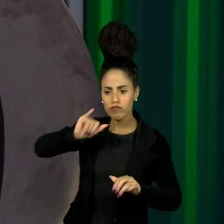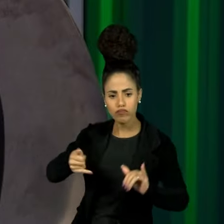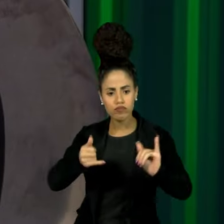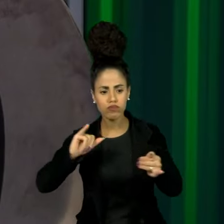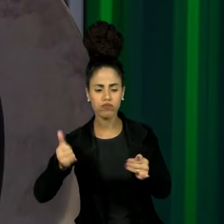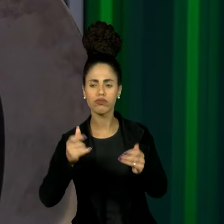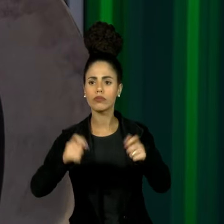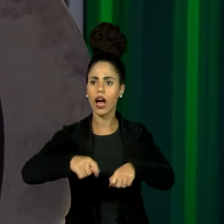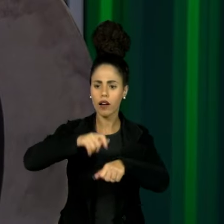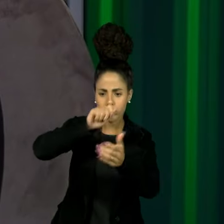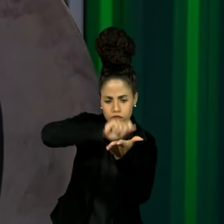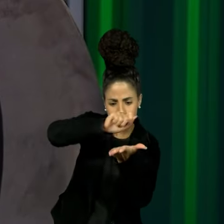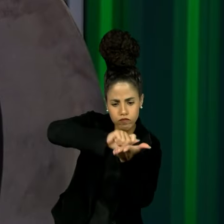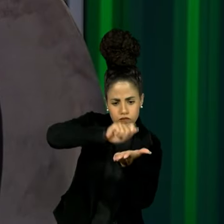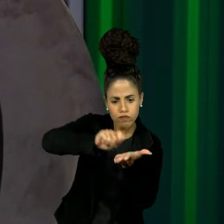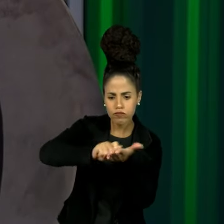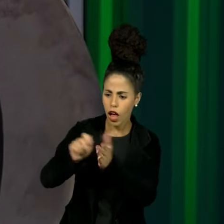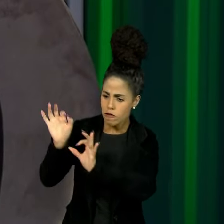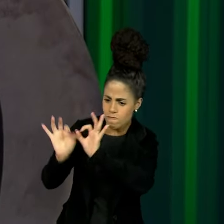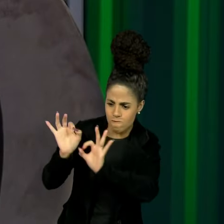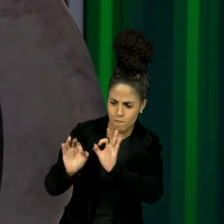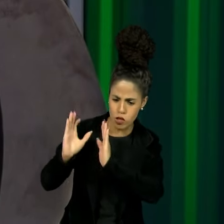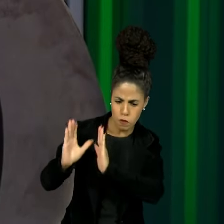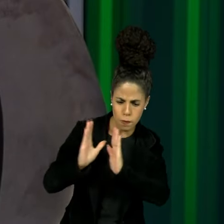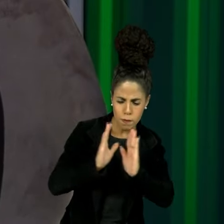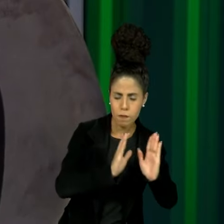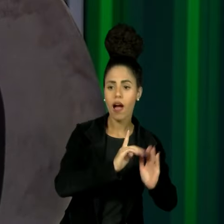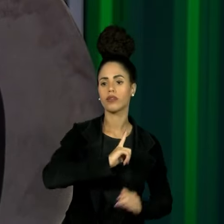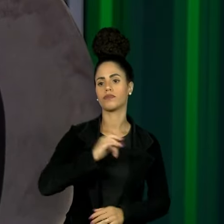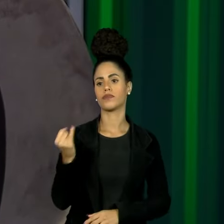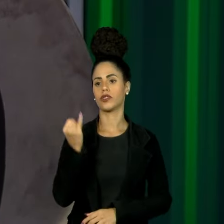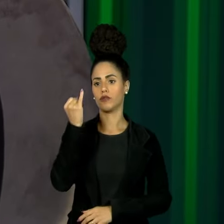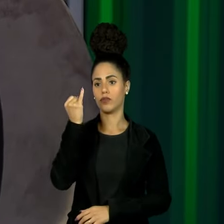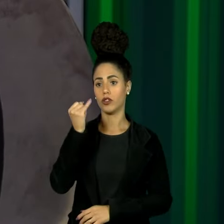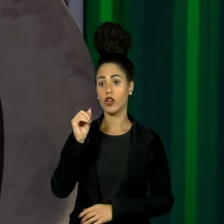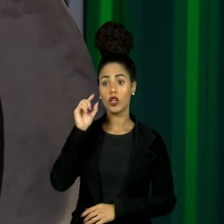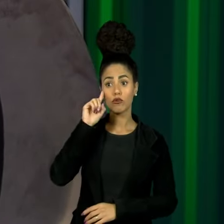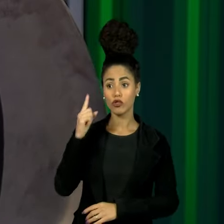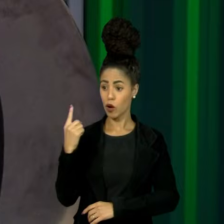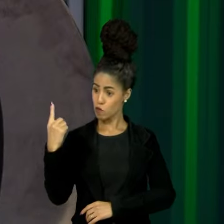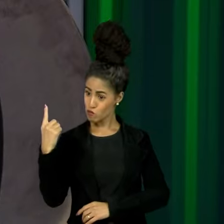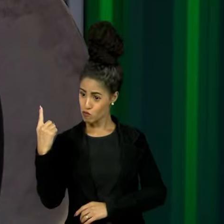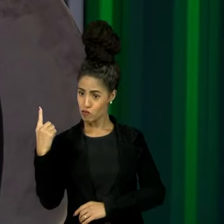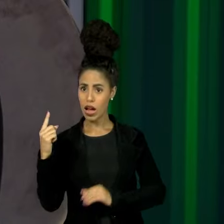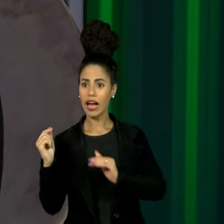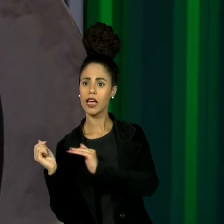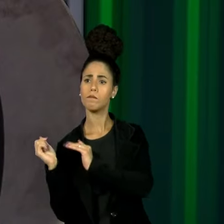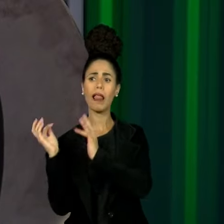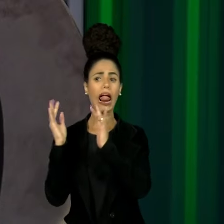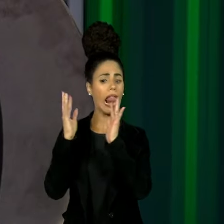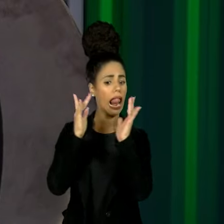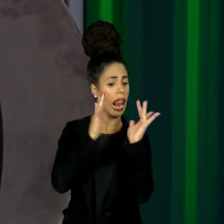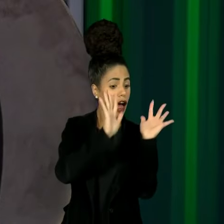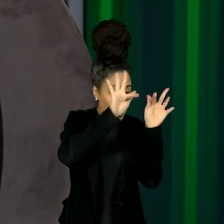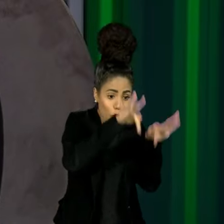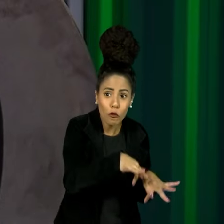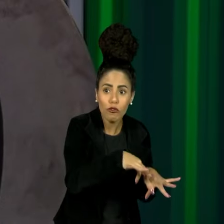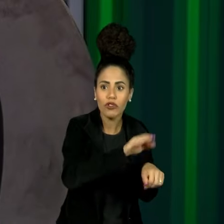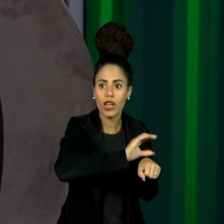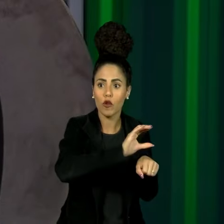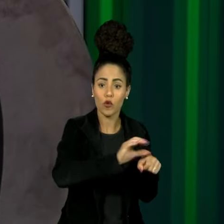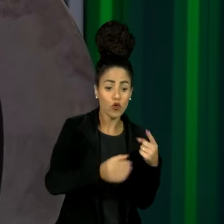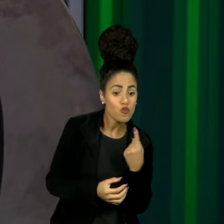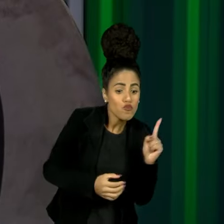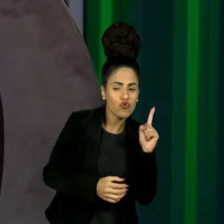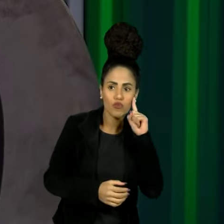e, desde então, estruturando todos os passos. Então, do dia 1 do D0 até o último dia